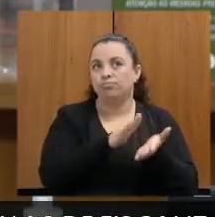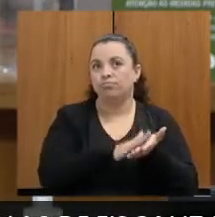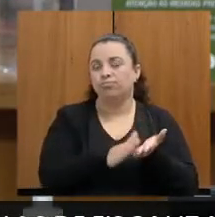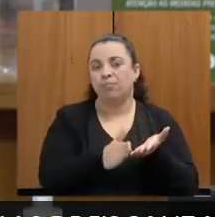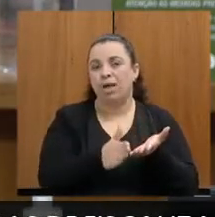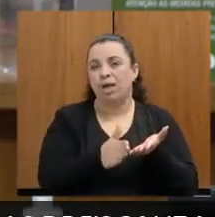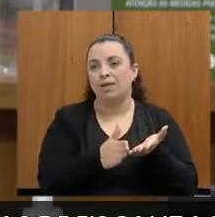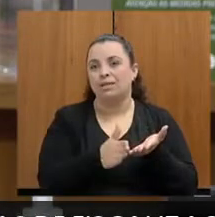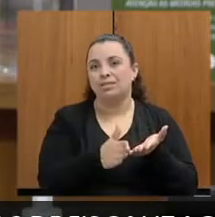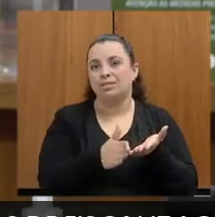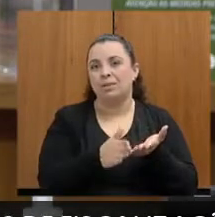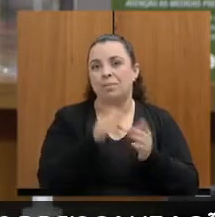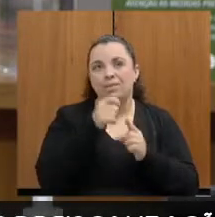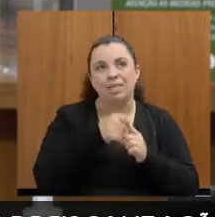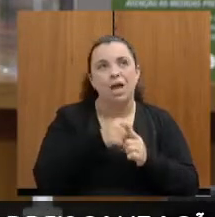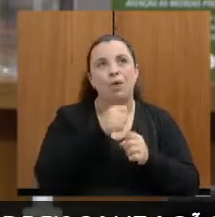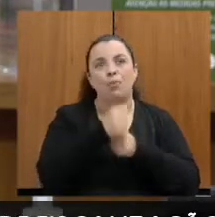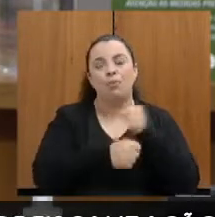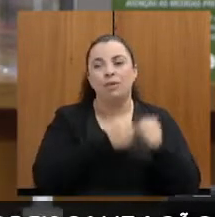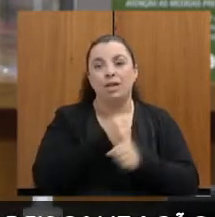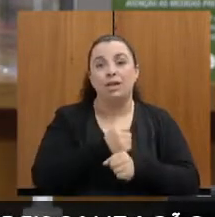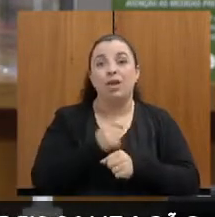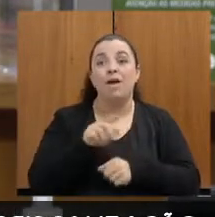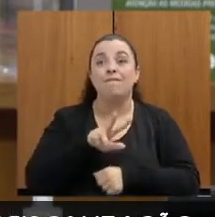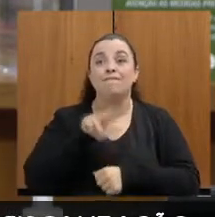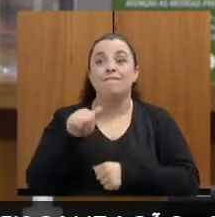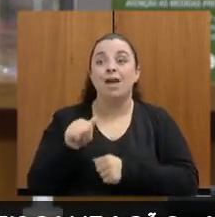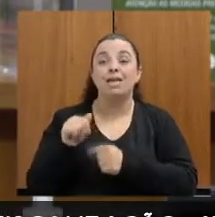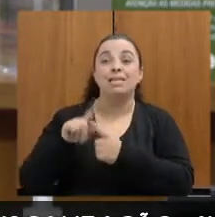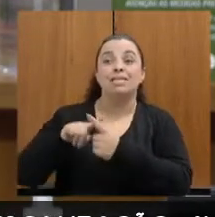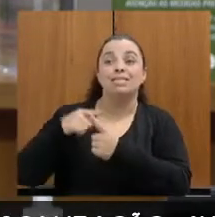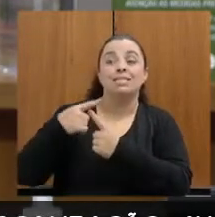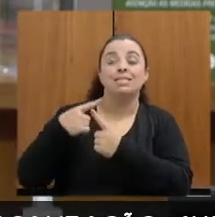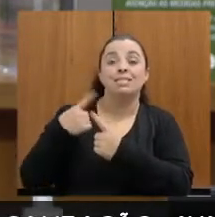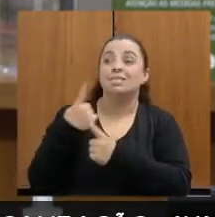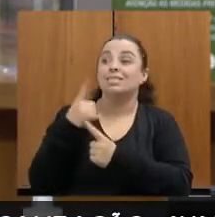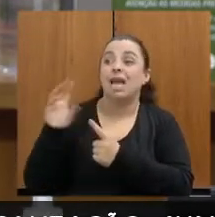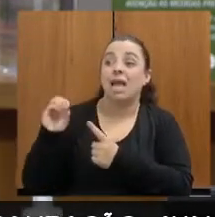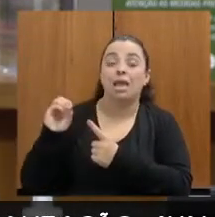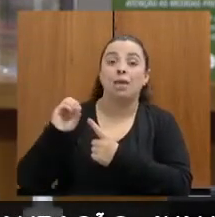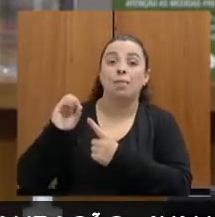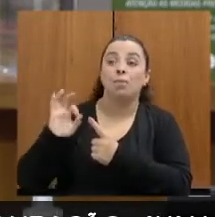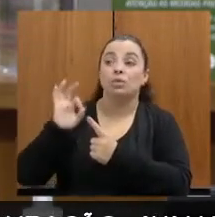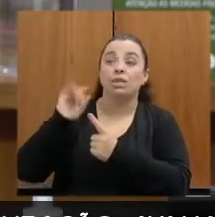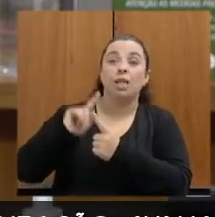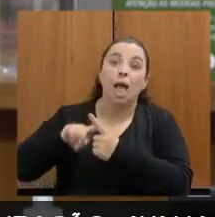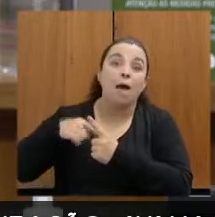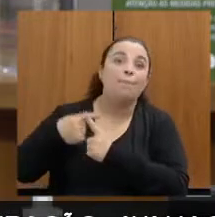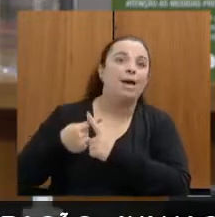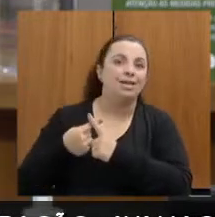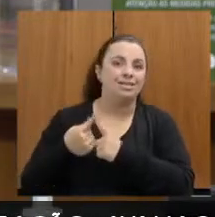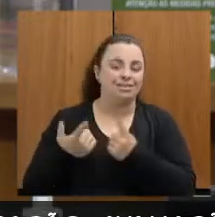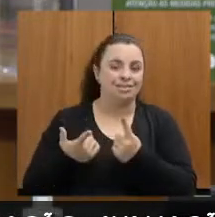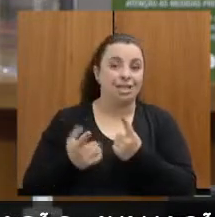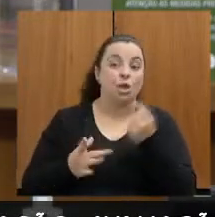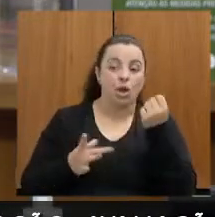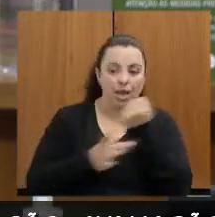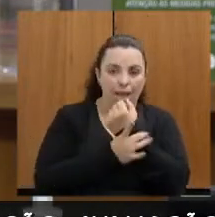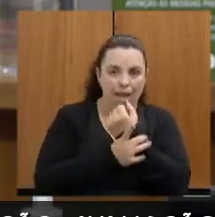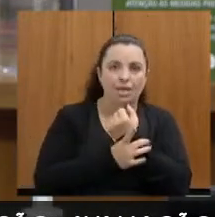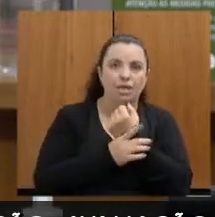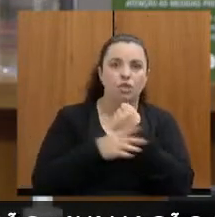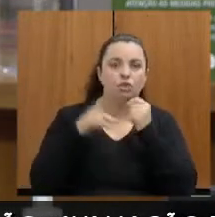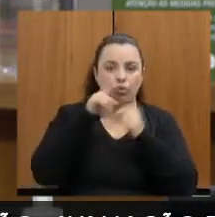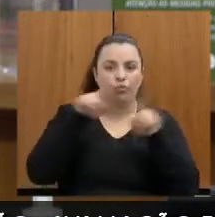vai produzir 50 60 e 70 até 100 porcento a mais garantir o direito do servidor mas a população